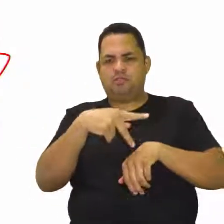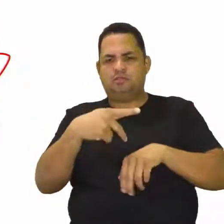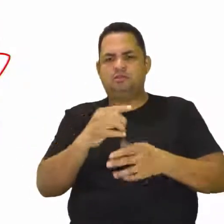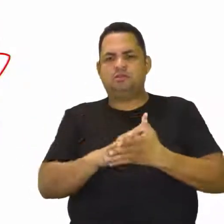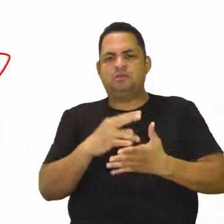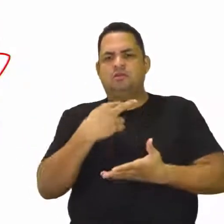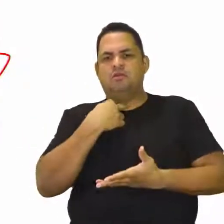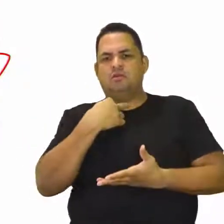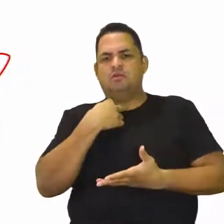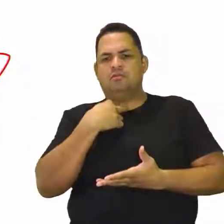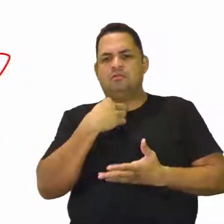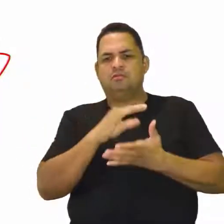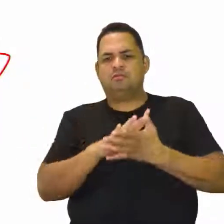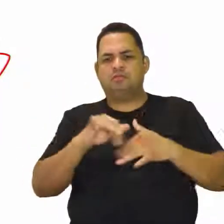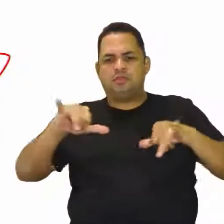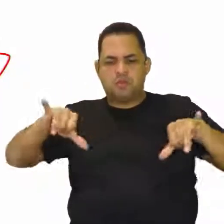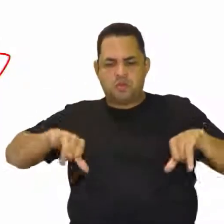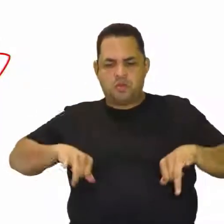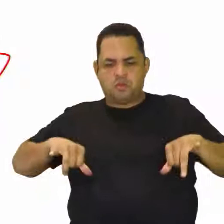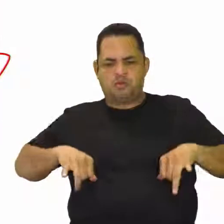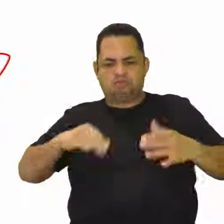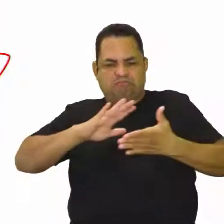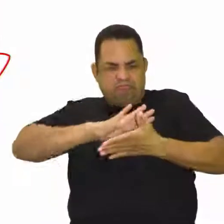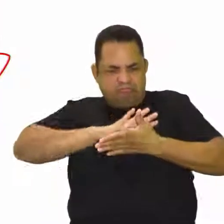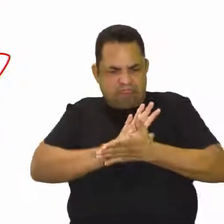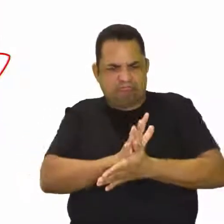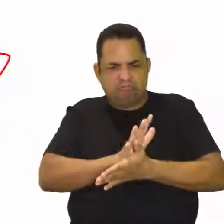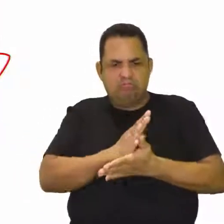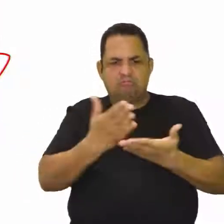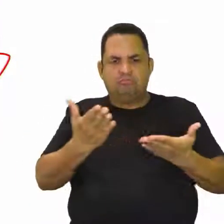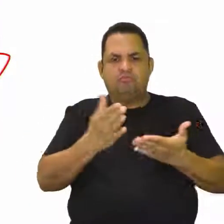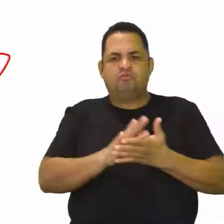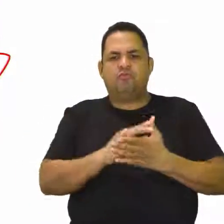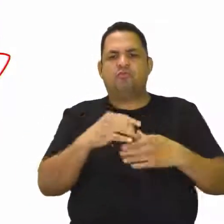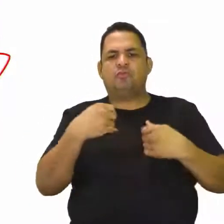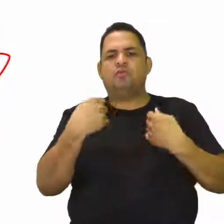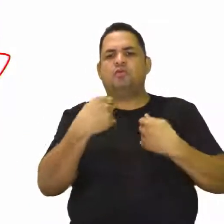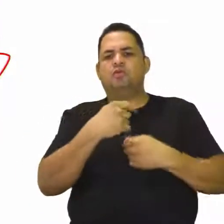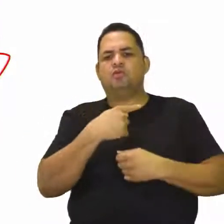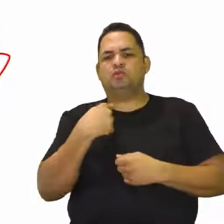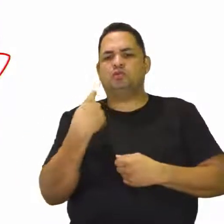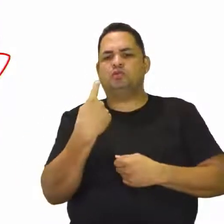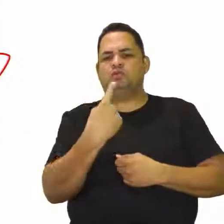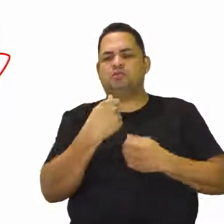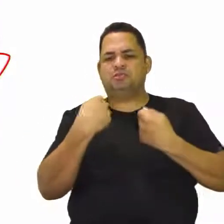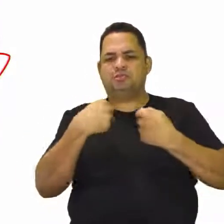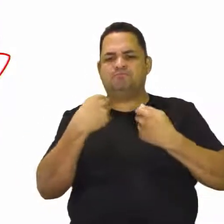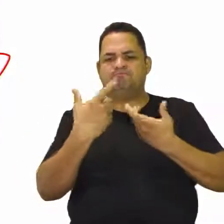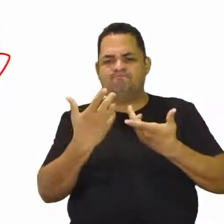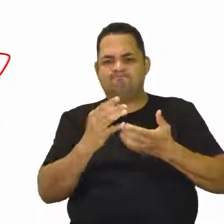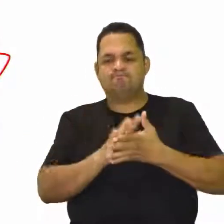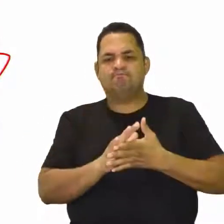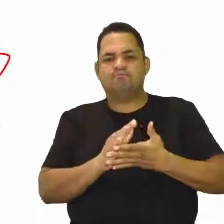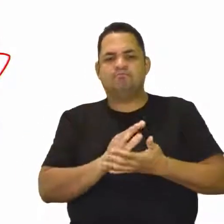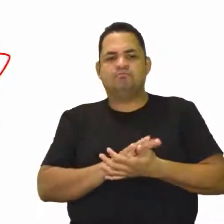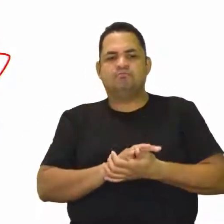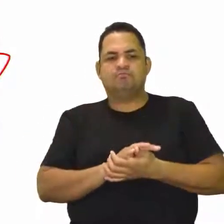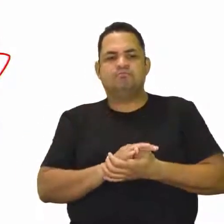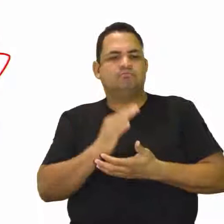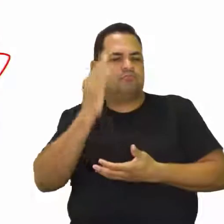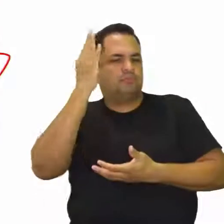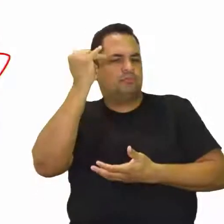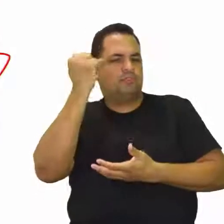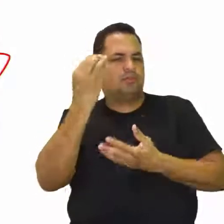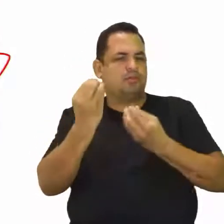não pode sofrer essa humilhação, que nós precisamos reagir. Então, ele soube